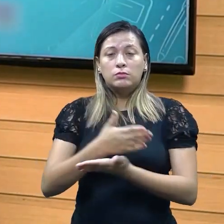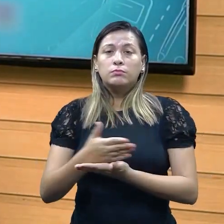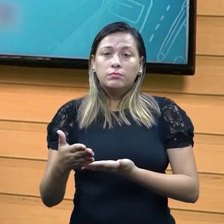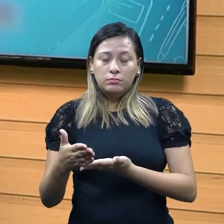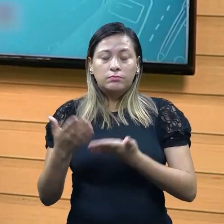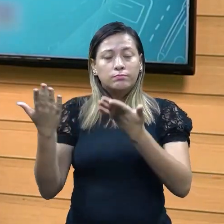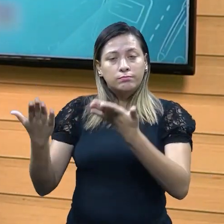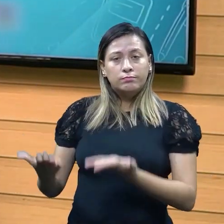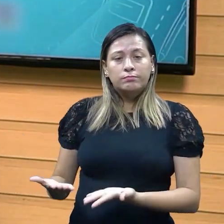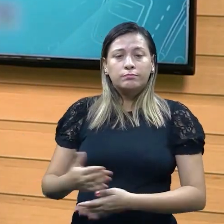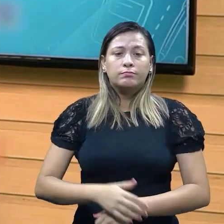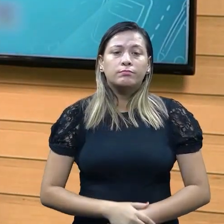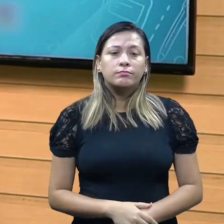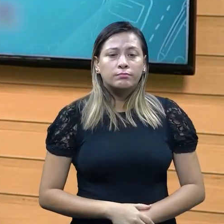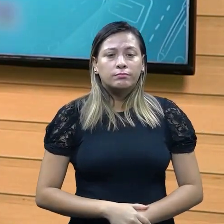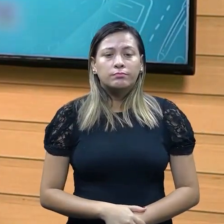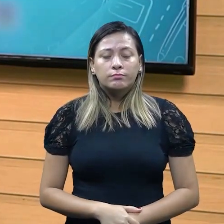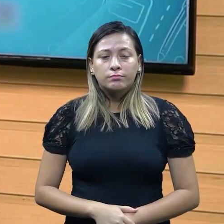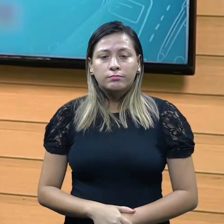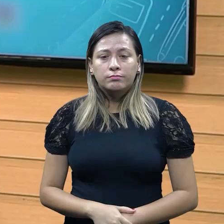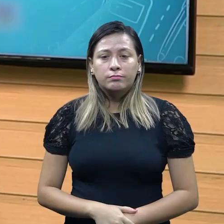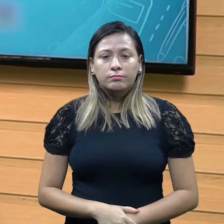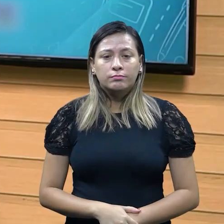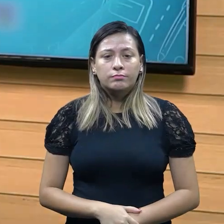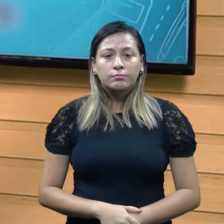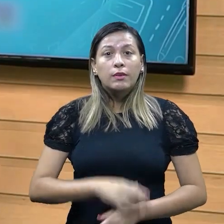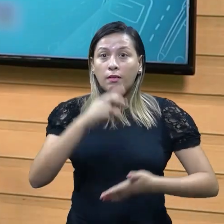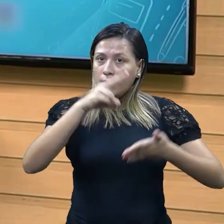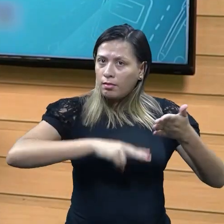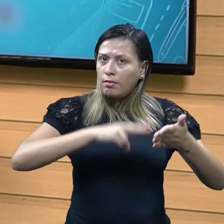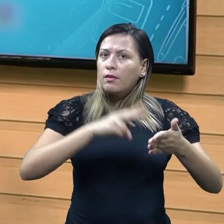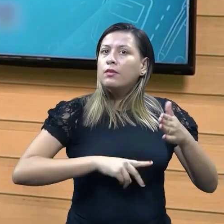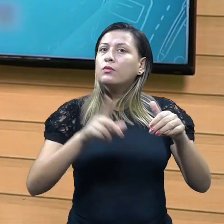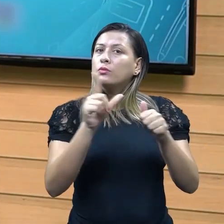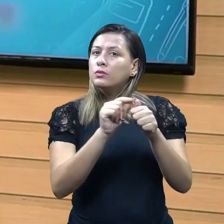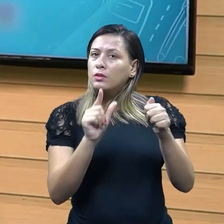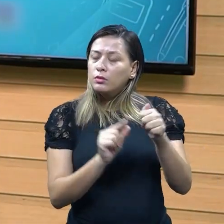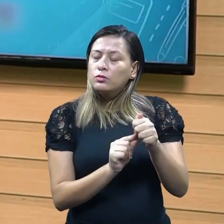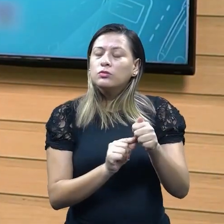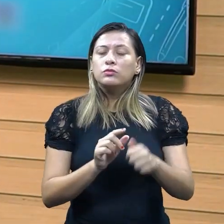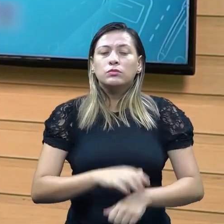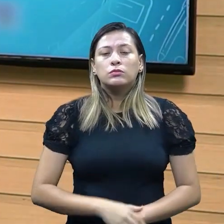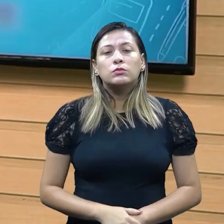sobre procedimentos e processos. Dei uma compilada um pouco mais. Dei uma lida nos